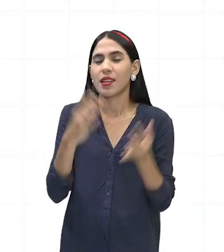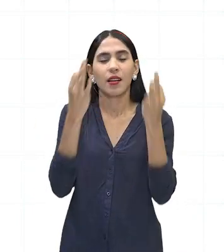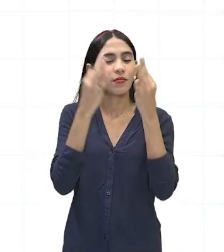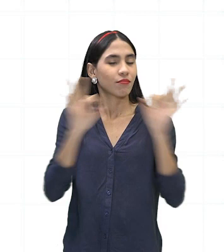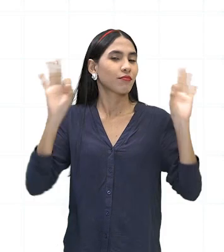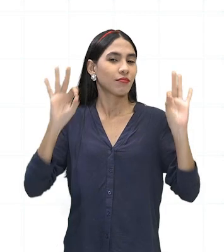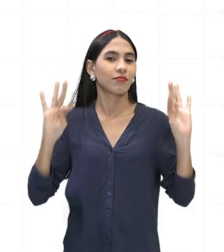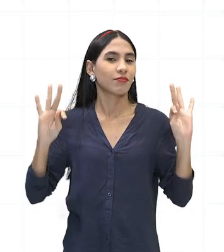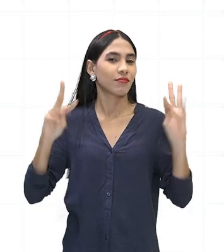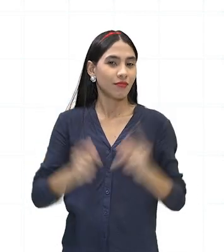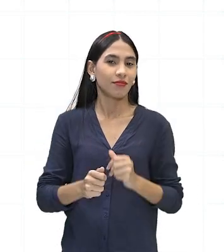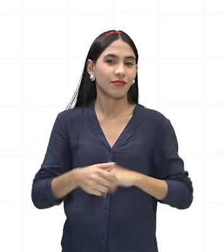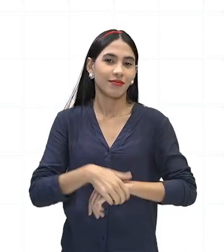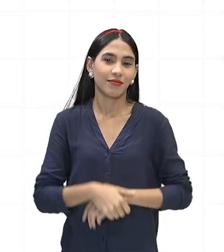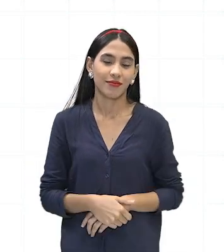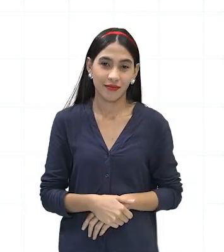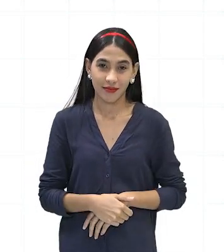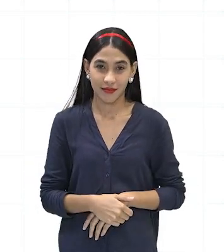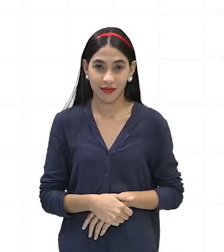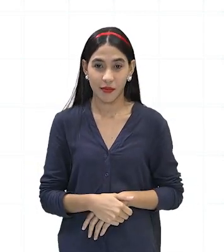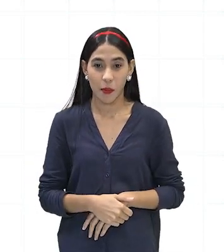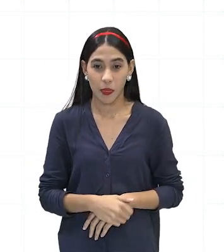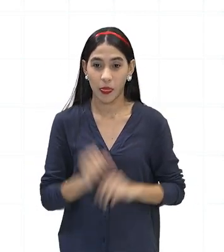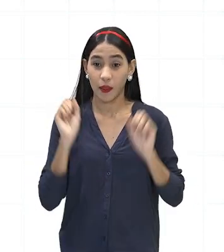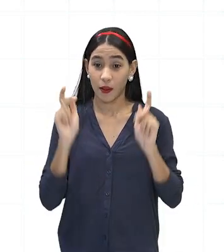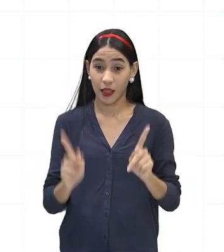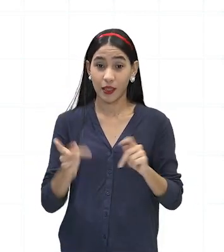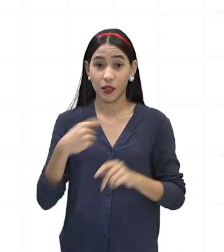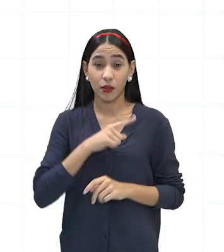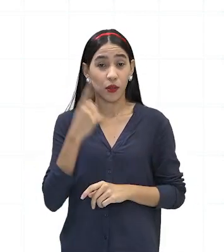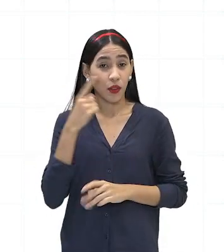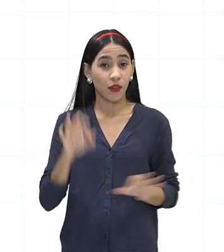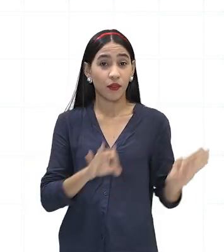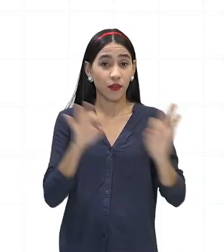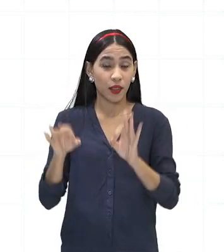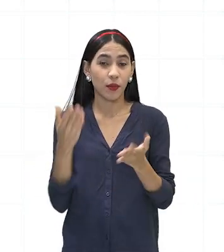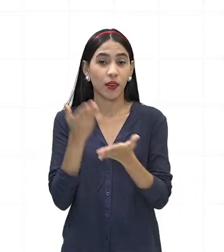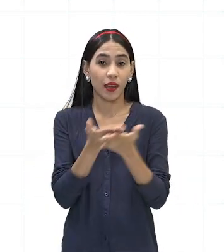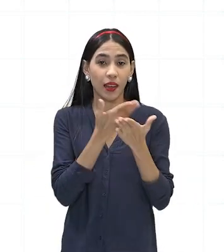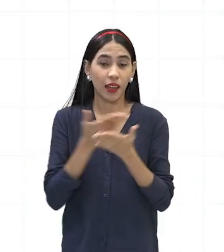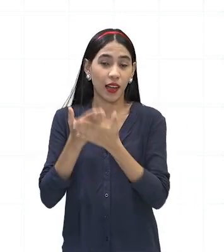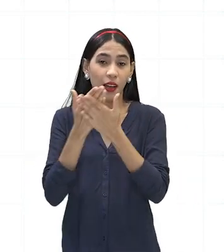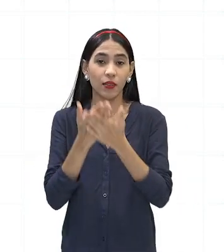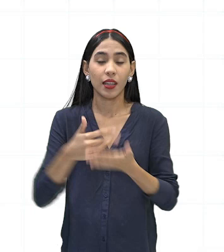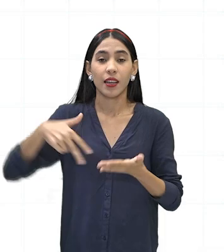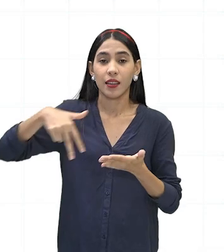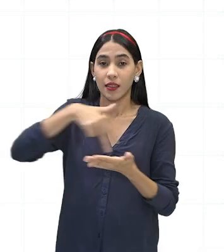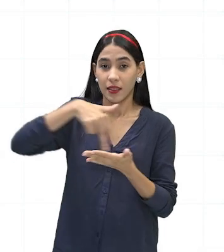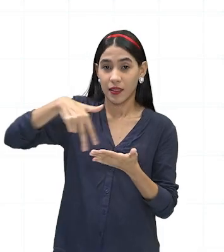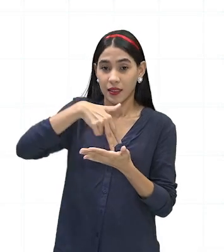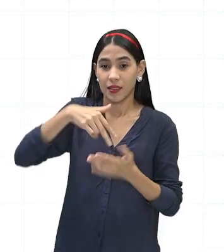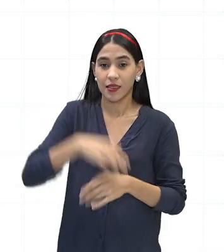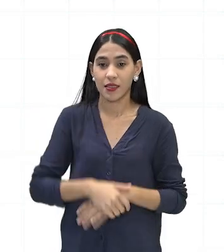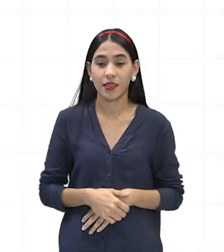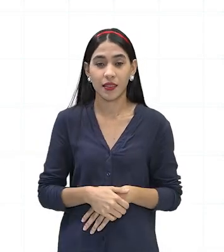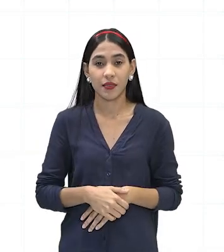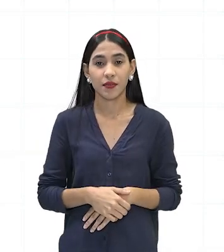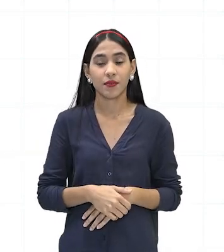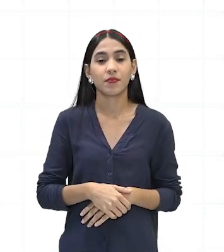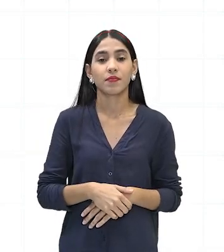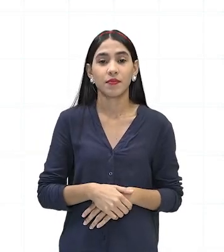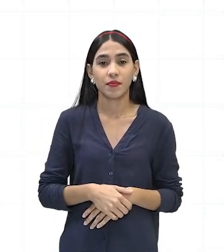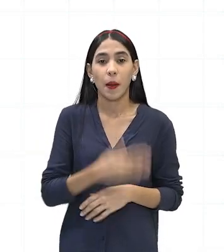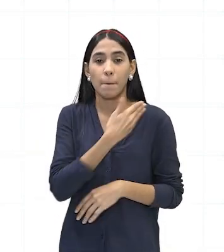de bom. Muito bem, então isso foi o que nós vimos lá na nossa aula a respeito de danças, estereótipos